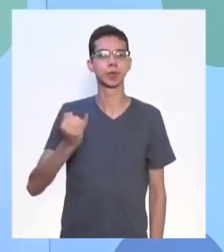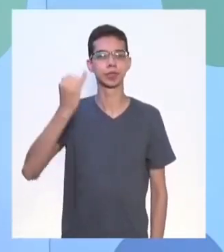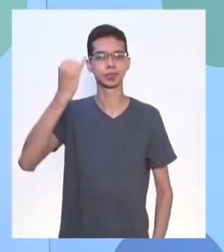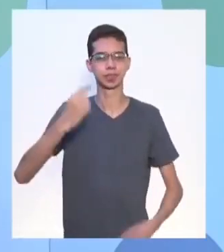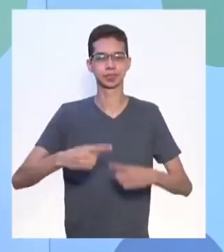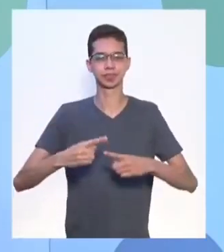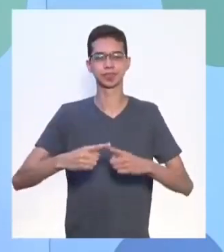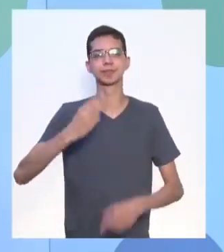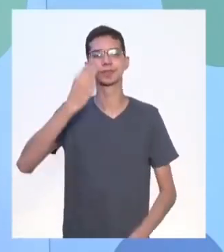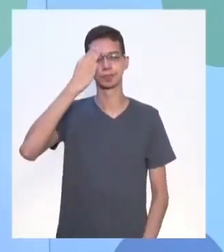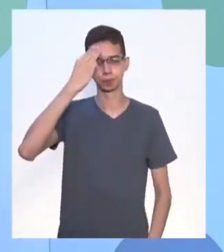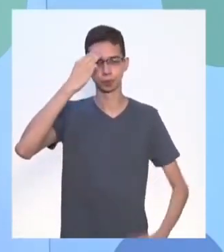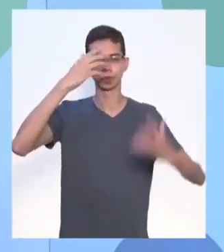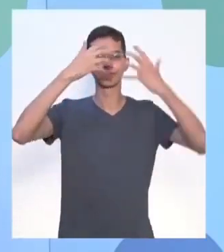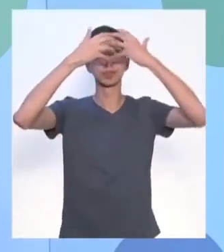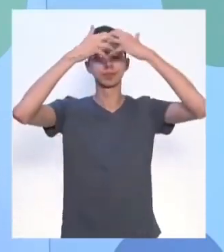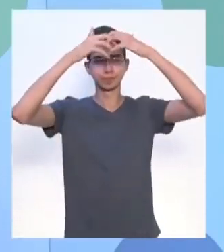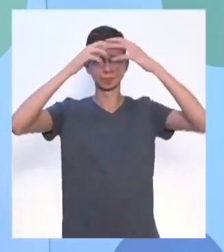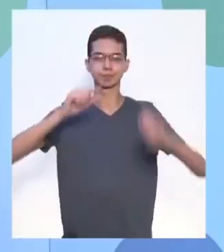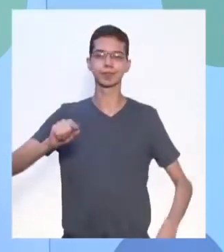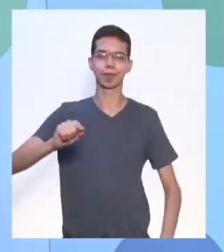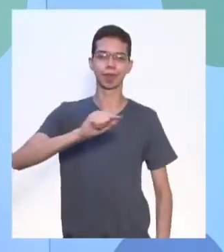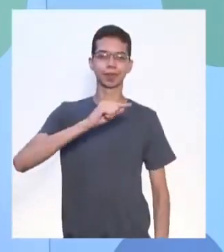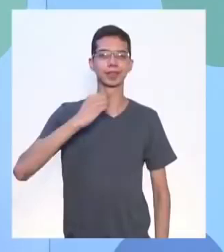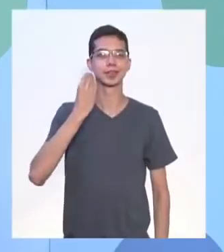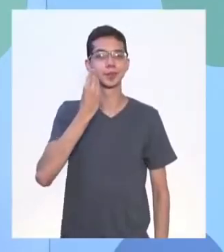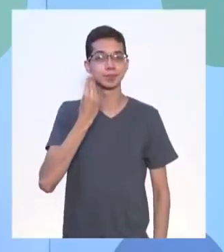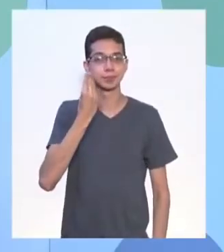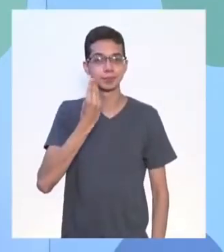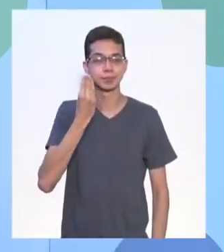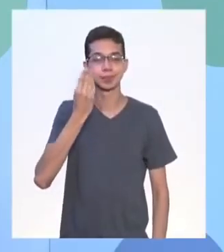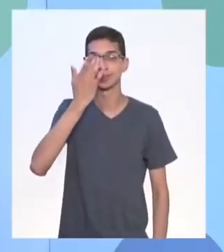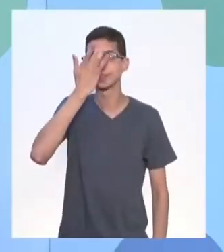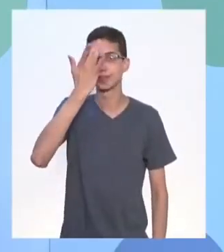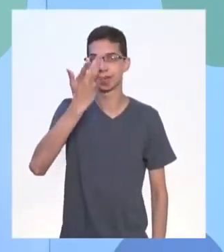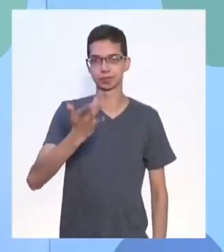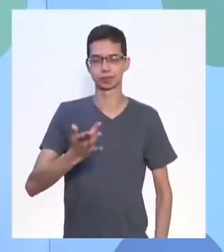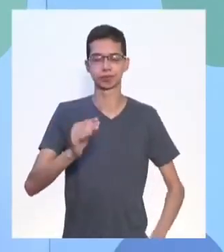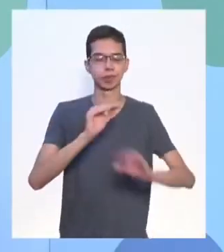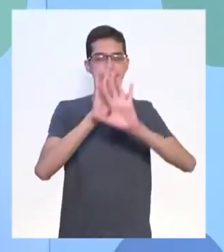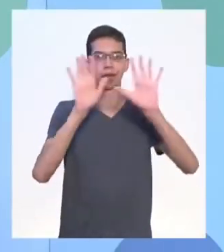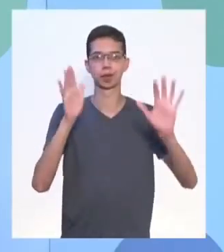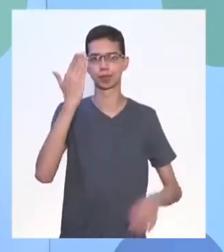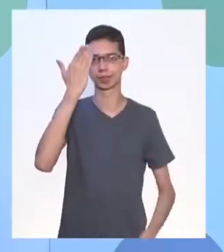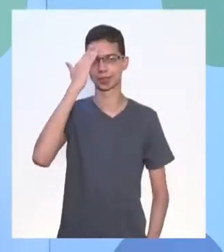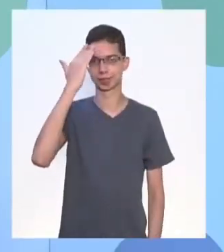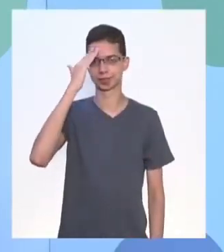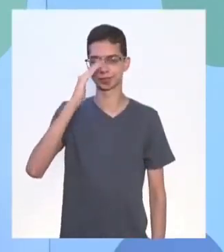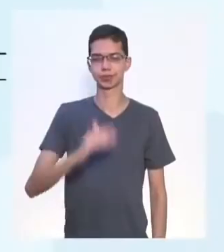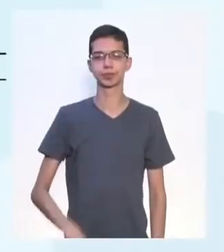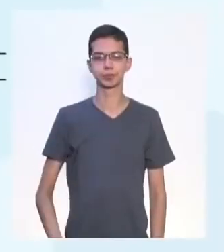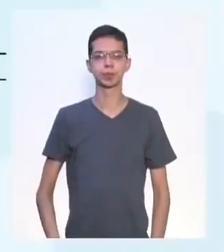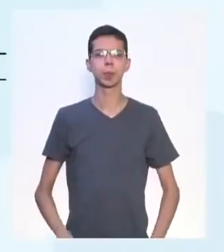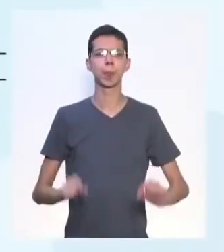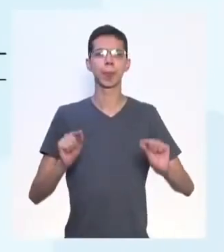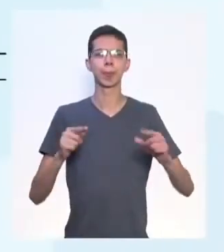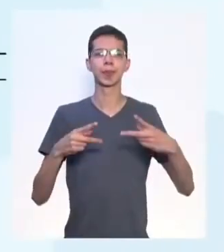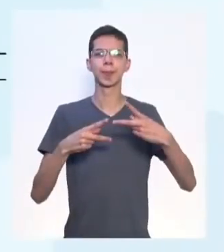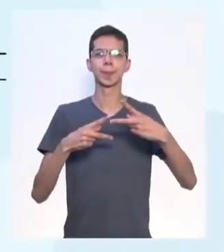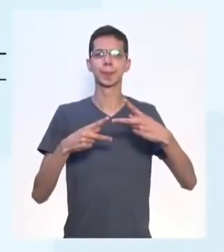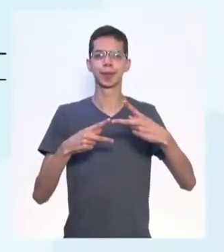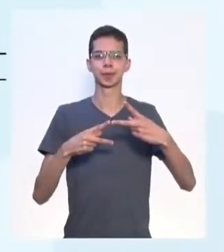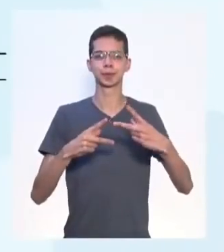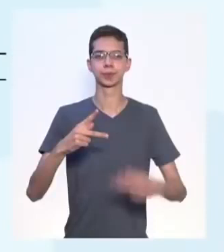trabalha dessa forma, ela trabalha muito com experiência, com coisas que ficam mais evidentes. Muito bem. Preposições. Já que a gente está falando muito